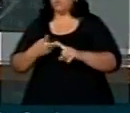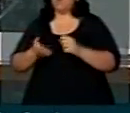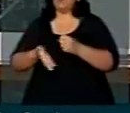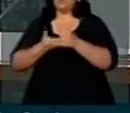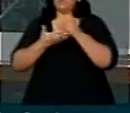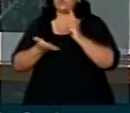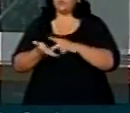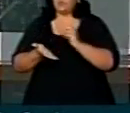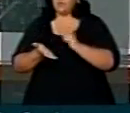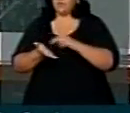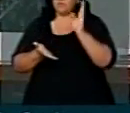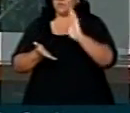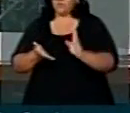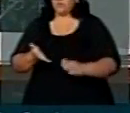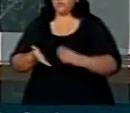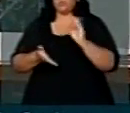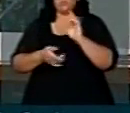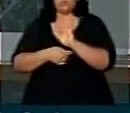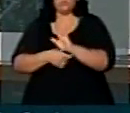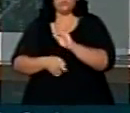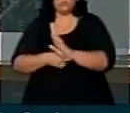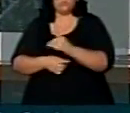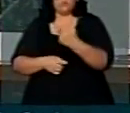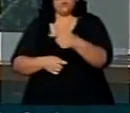para o Brasil.